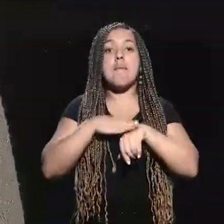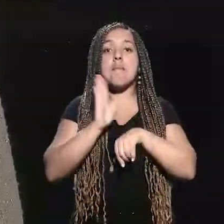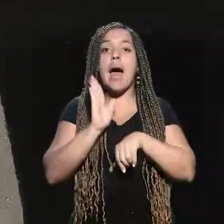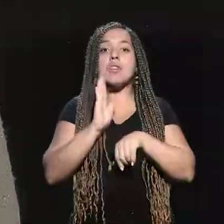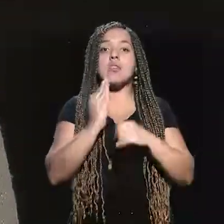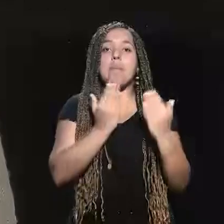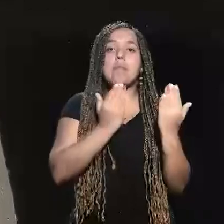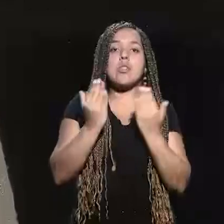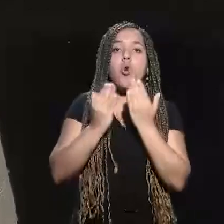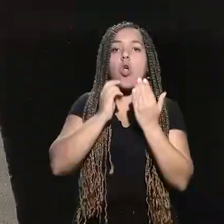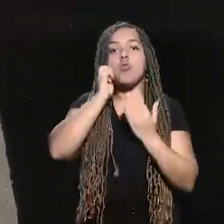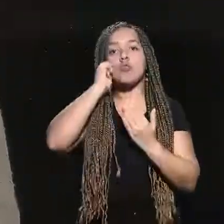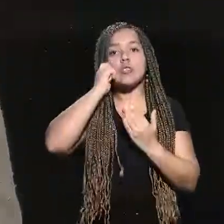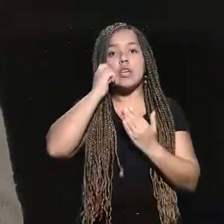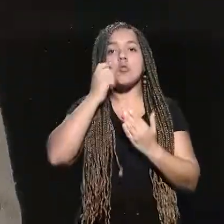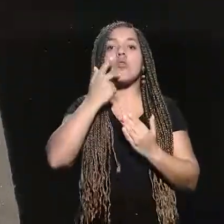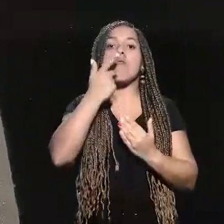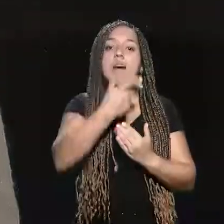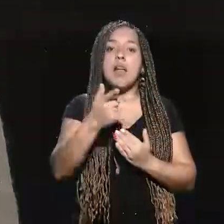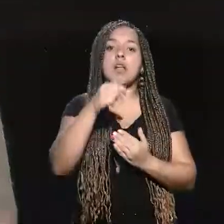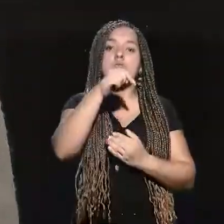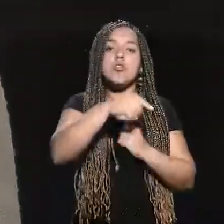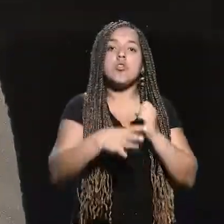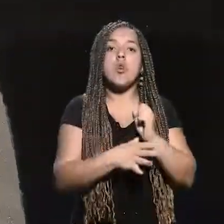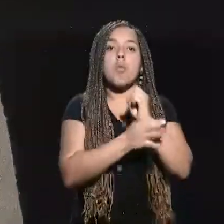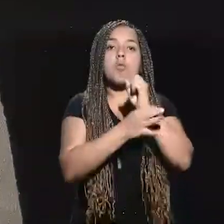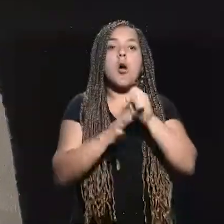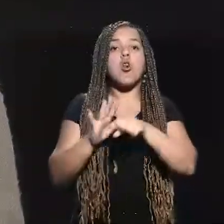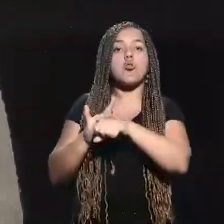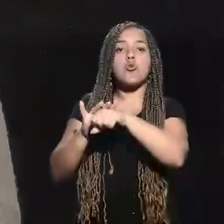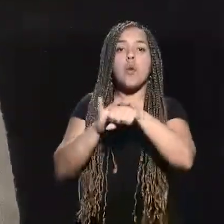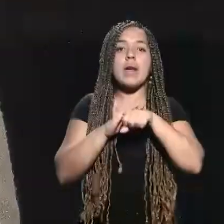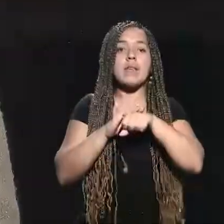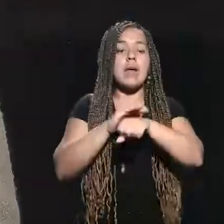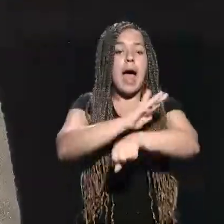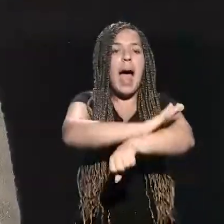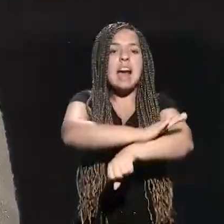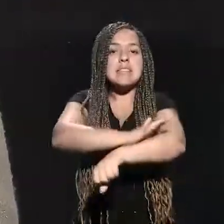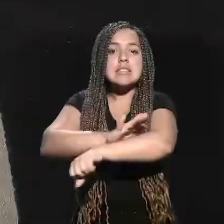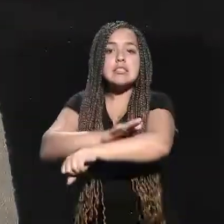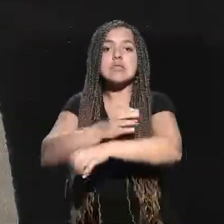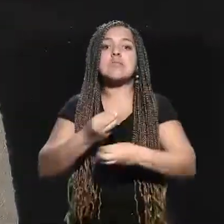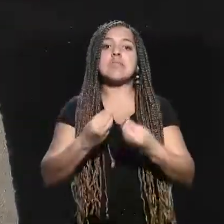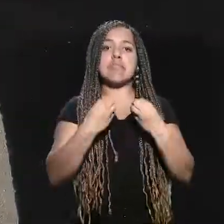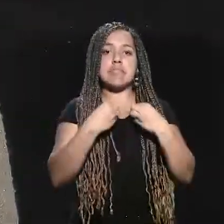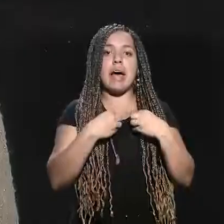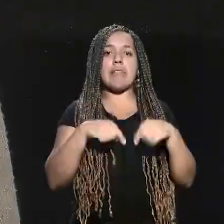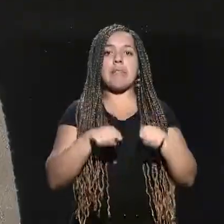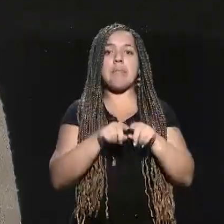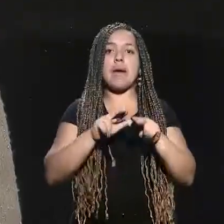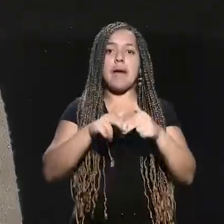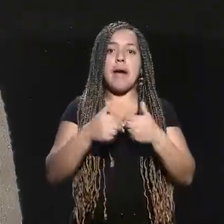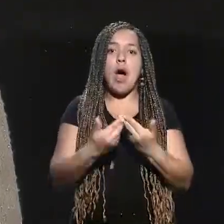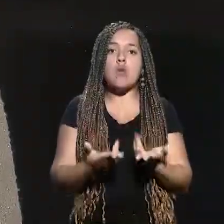existência de mais psicólogos negros que estão falando sobre o adoecimento psíquico que o racismo causa, né?